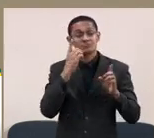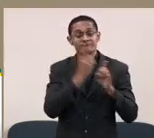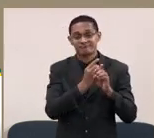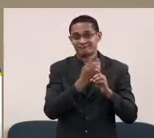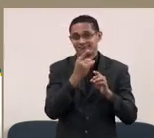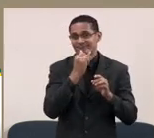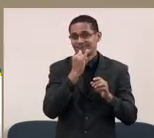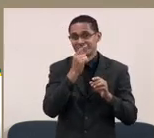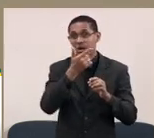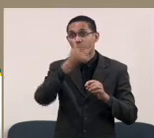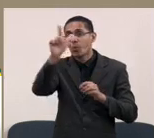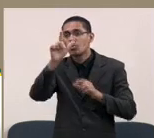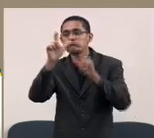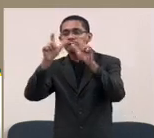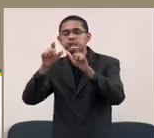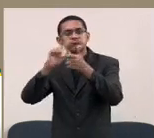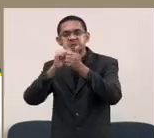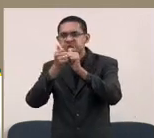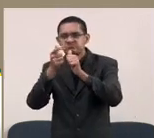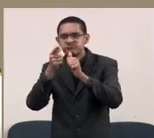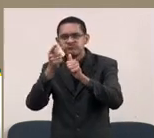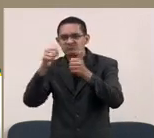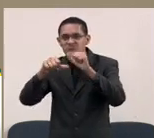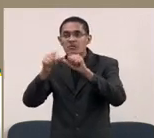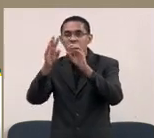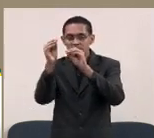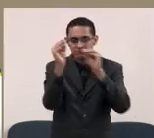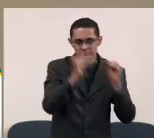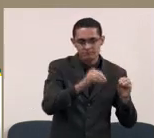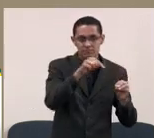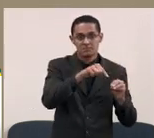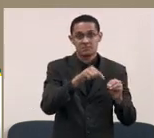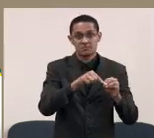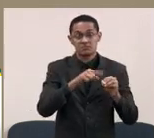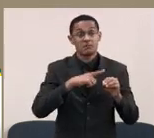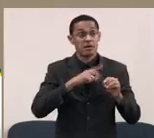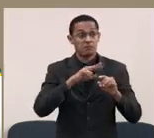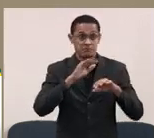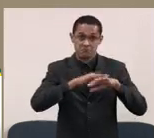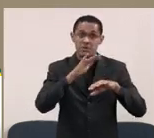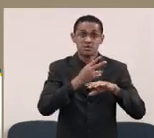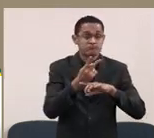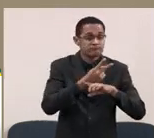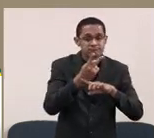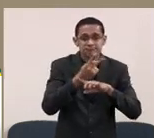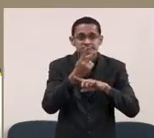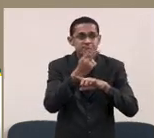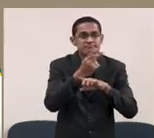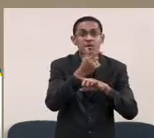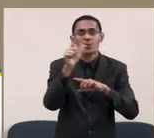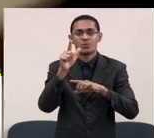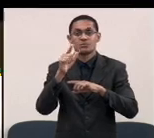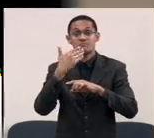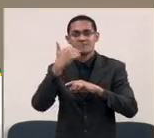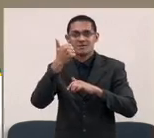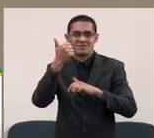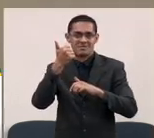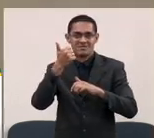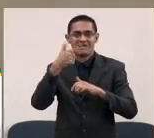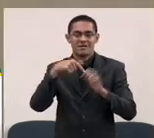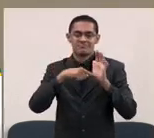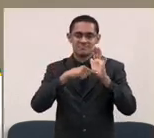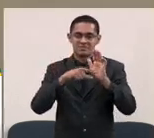funcionava não era o local mais adequado. E nós estamos procurando um local mais adequado para atender essas pessoas,